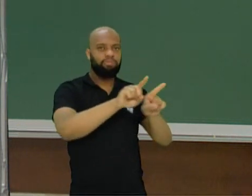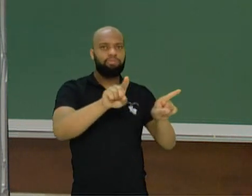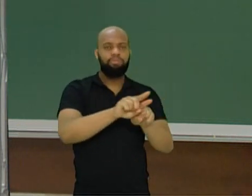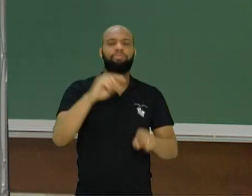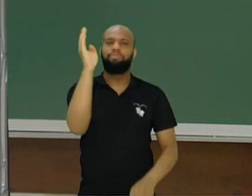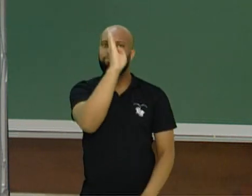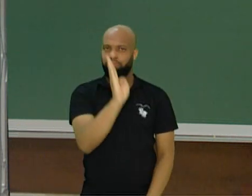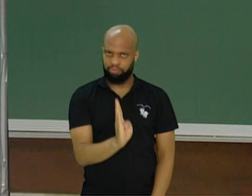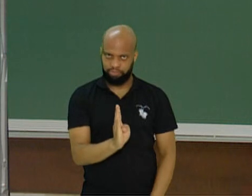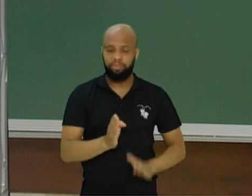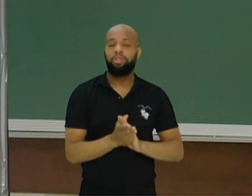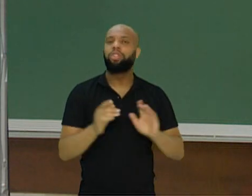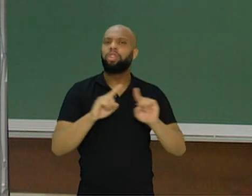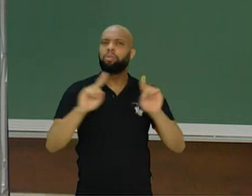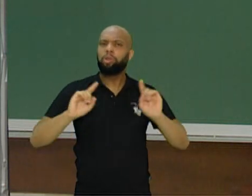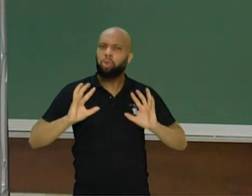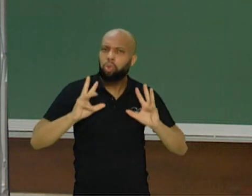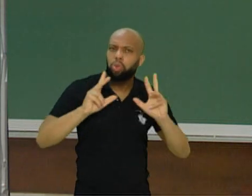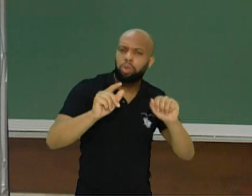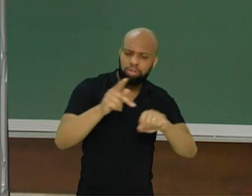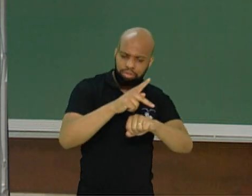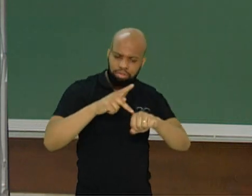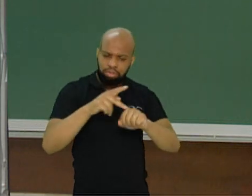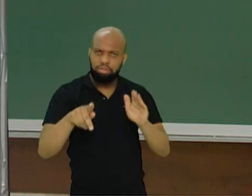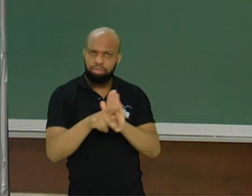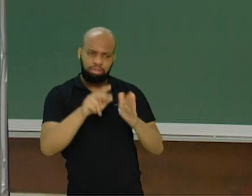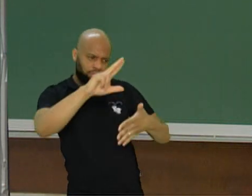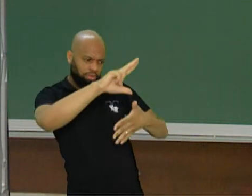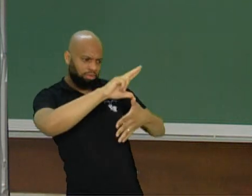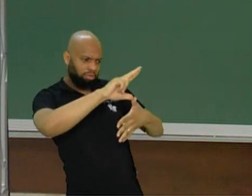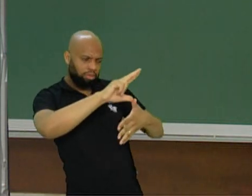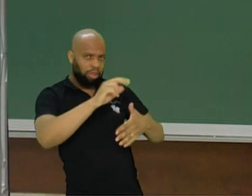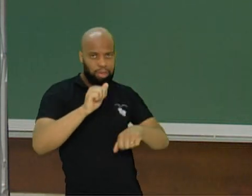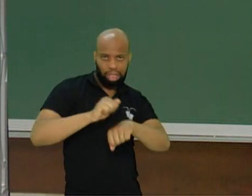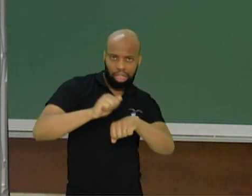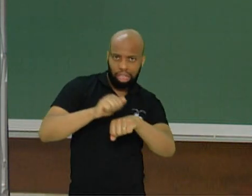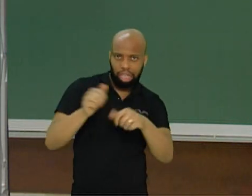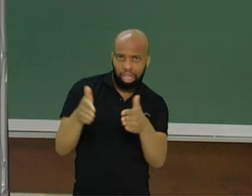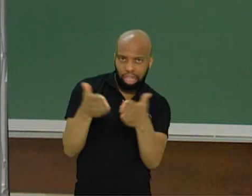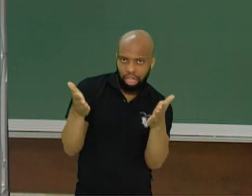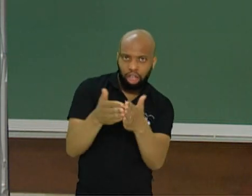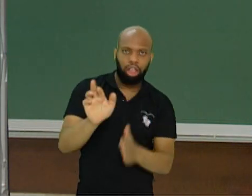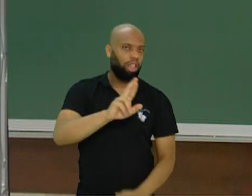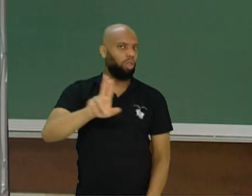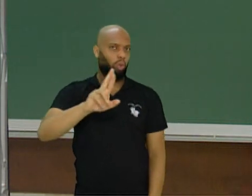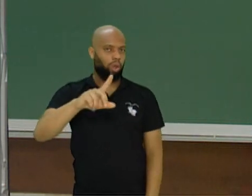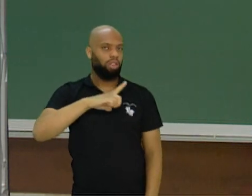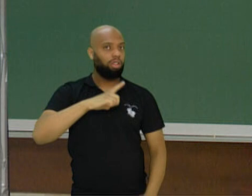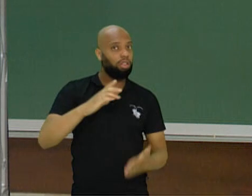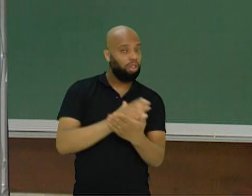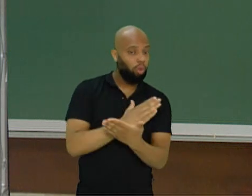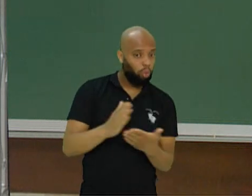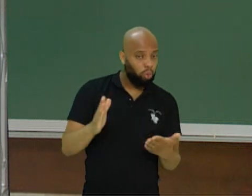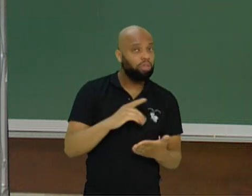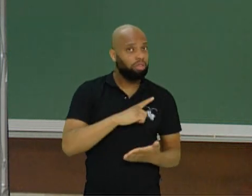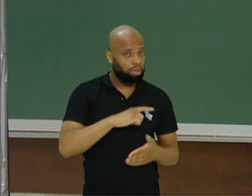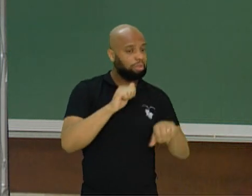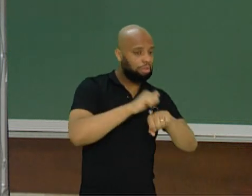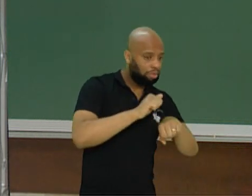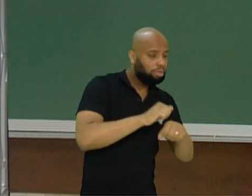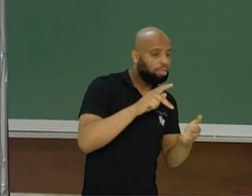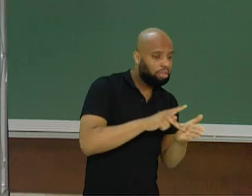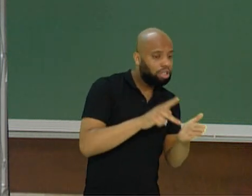nem todos os países da América Latina são tão pobres. Claro, nós vamos ter alguns países pobres, mas também nós vamos